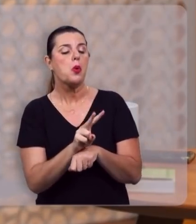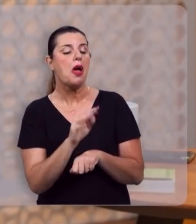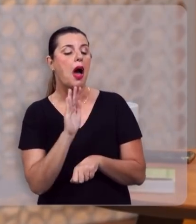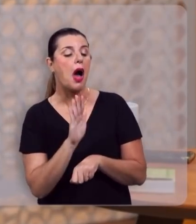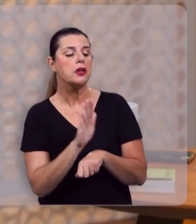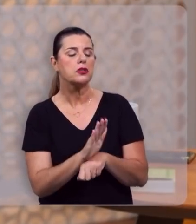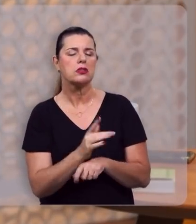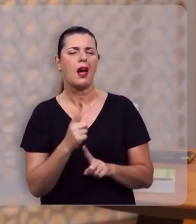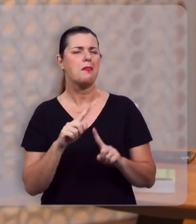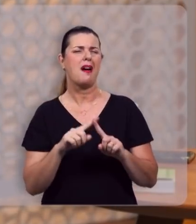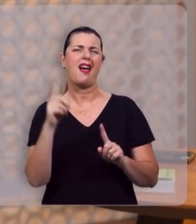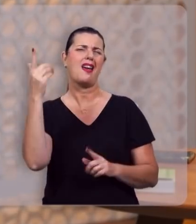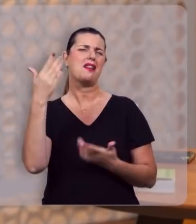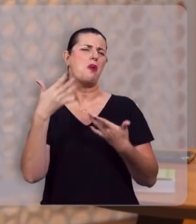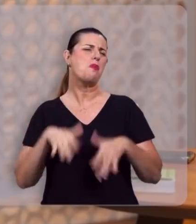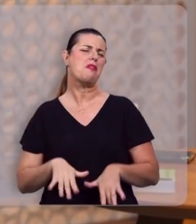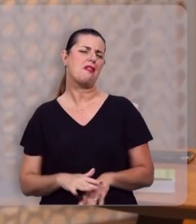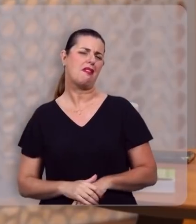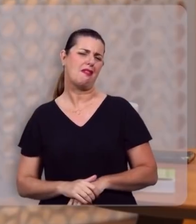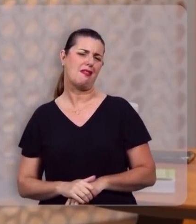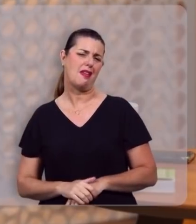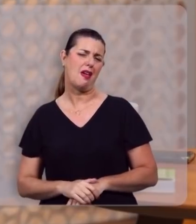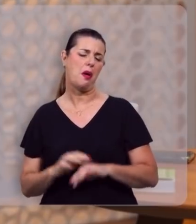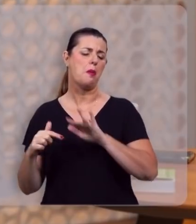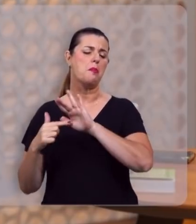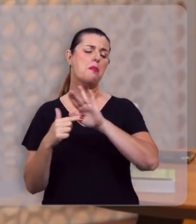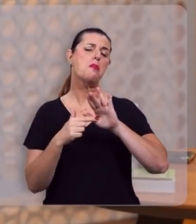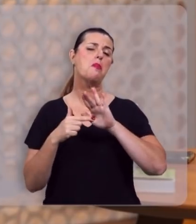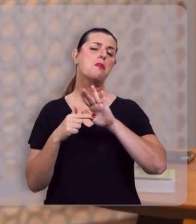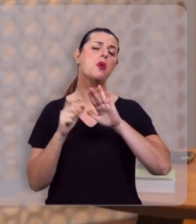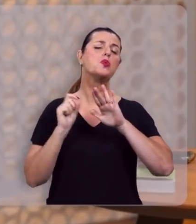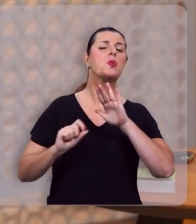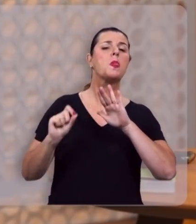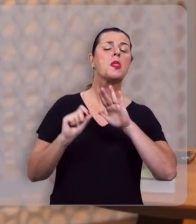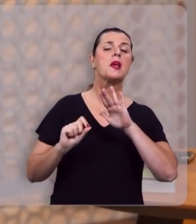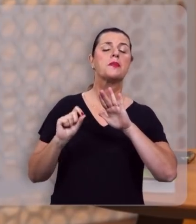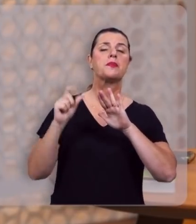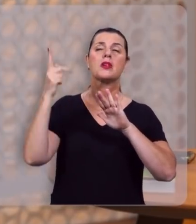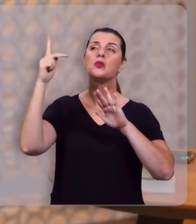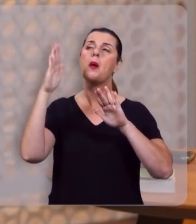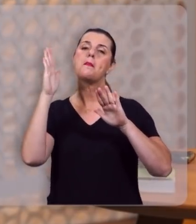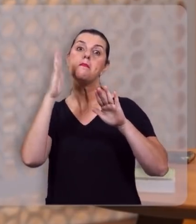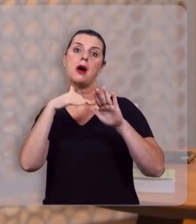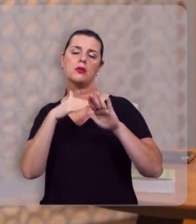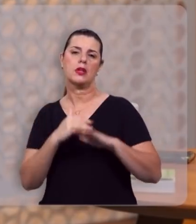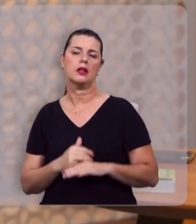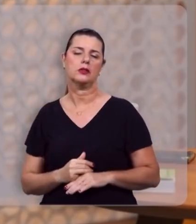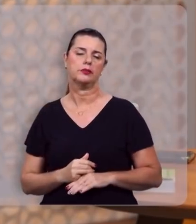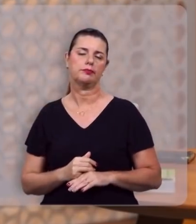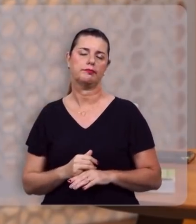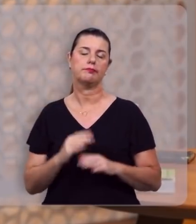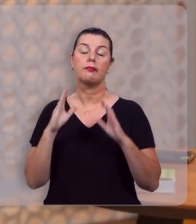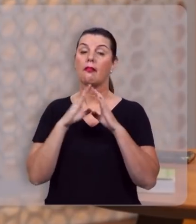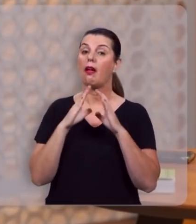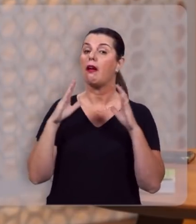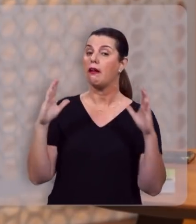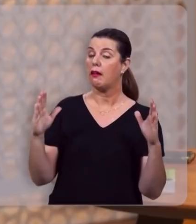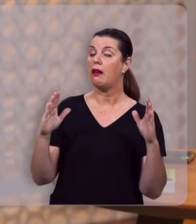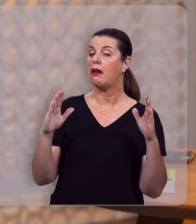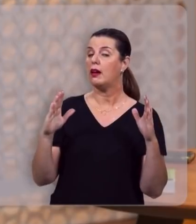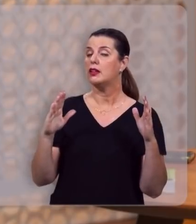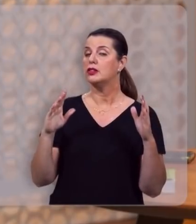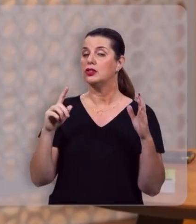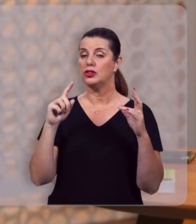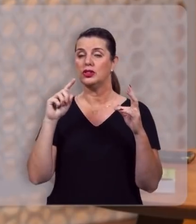ele simplesmente não faz porque não quer, mostrando assim a sua maldade. A grande dificuldade com essas